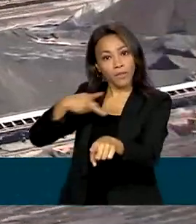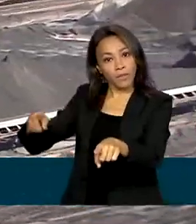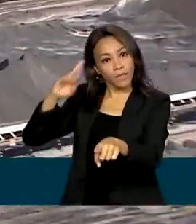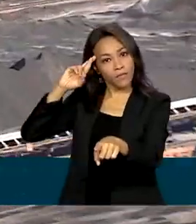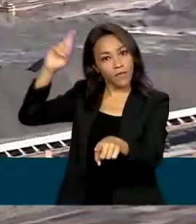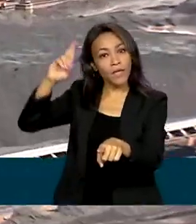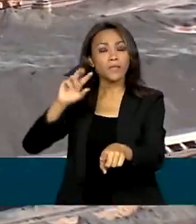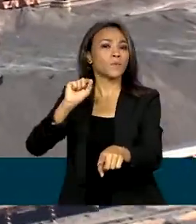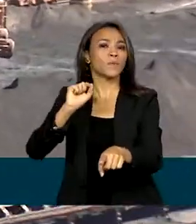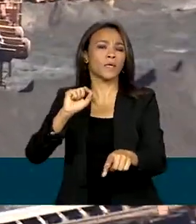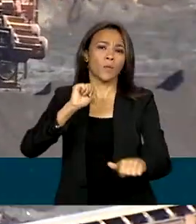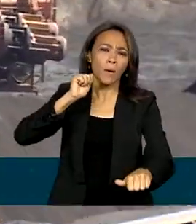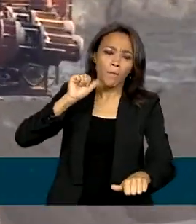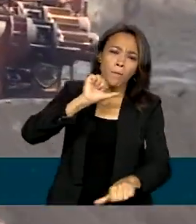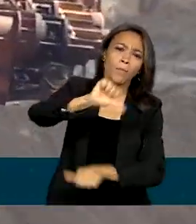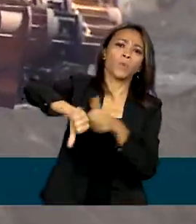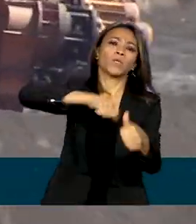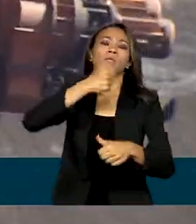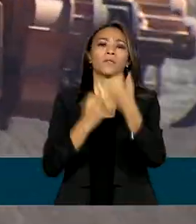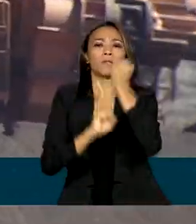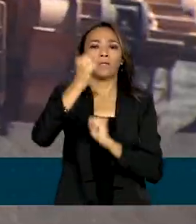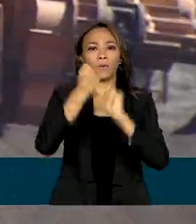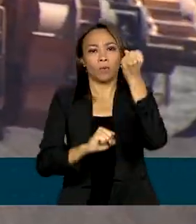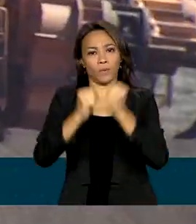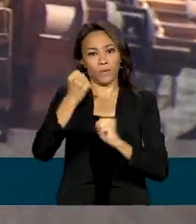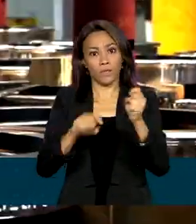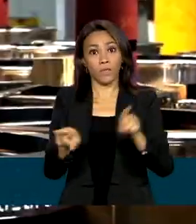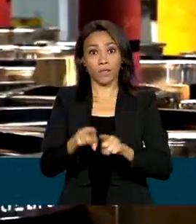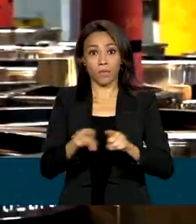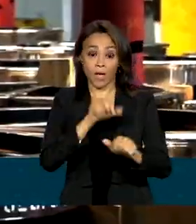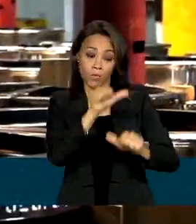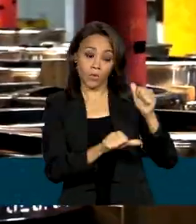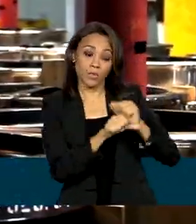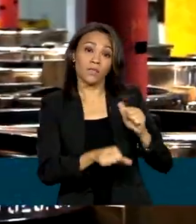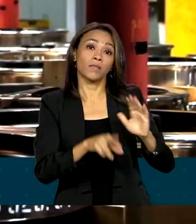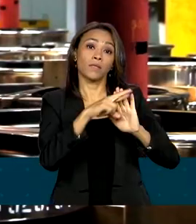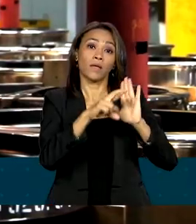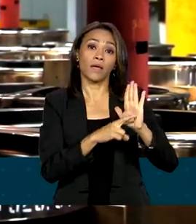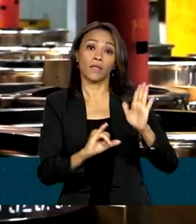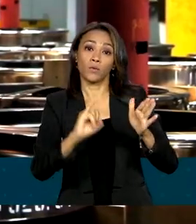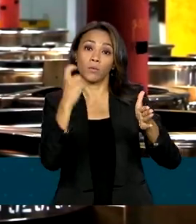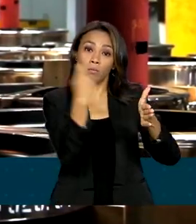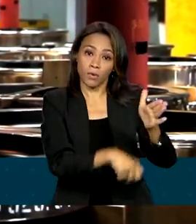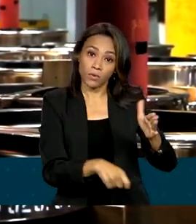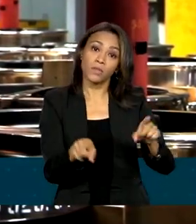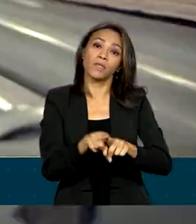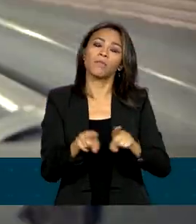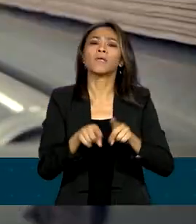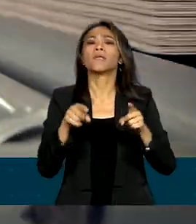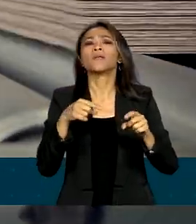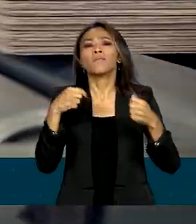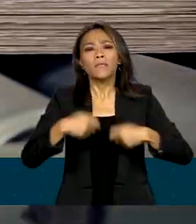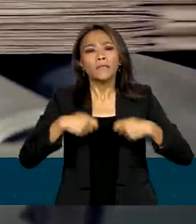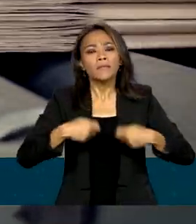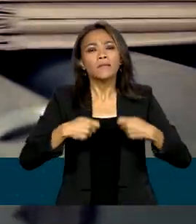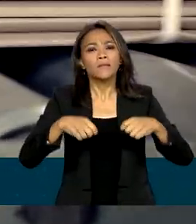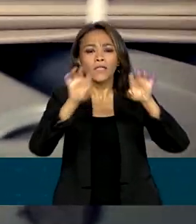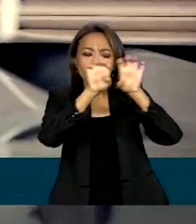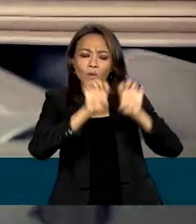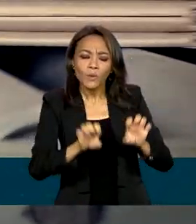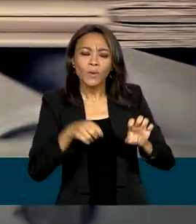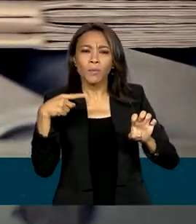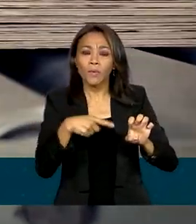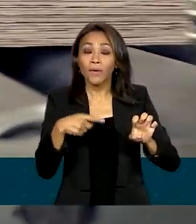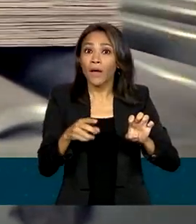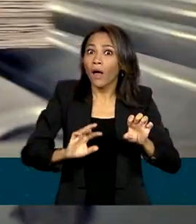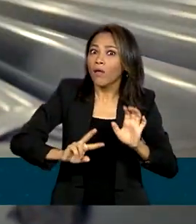de transformação e afirmou que, além da reforma tributária, é necessário combater as causas estruturais que geram as altas taxas